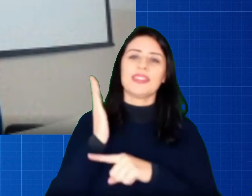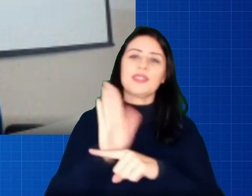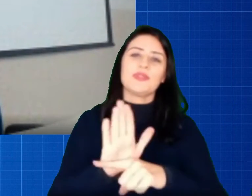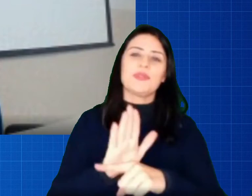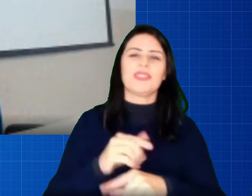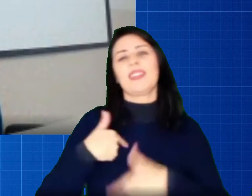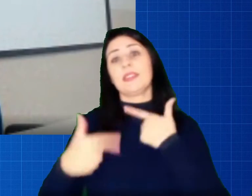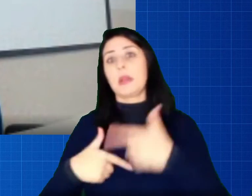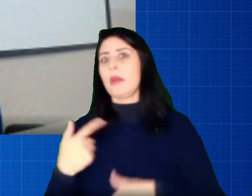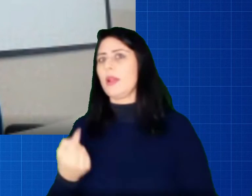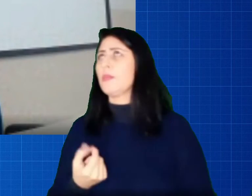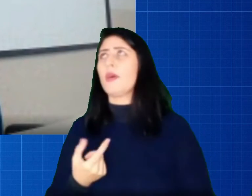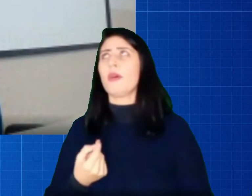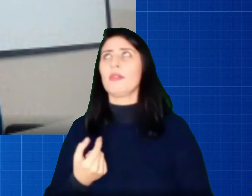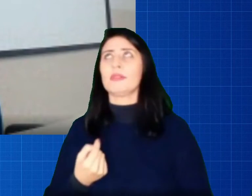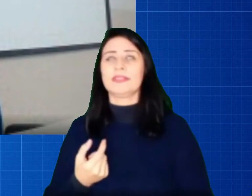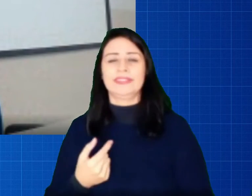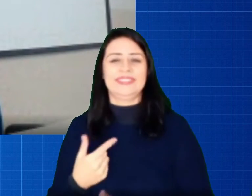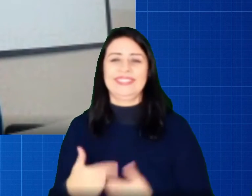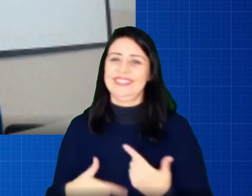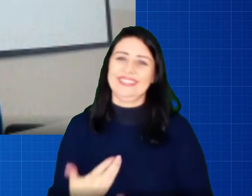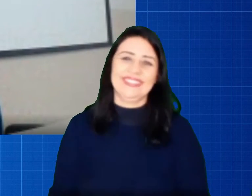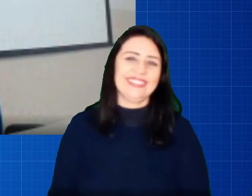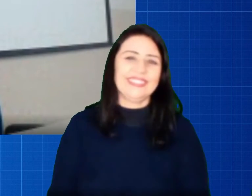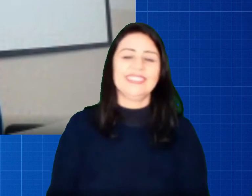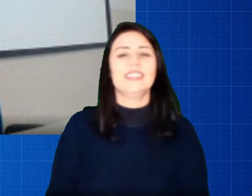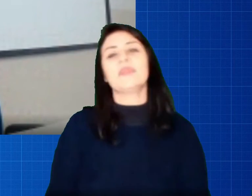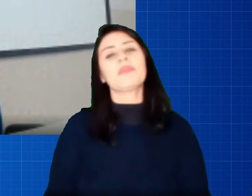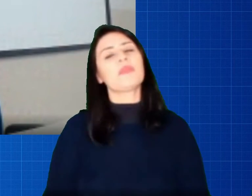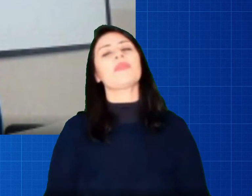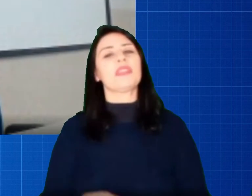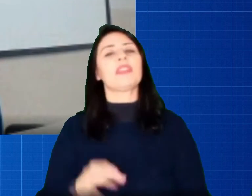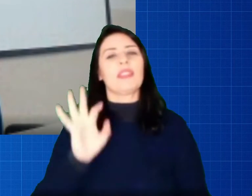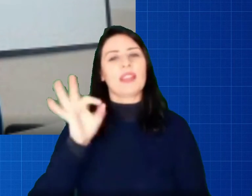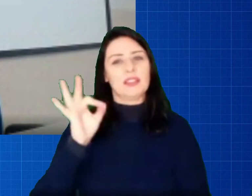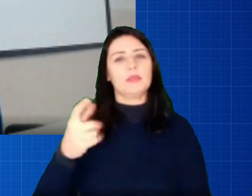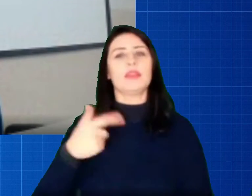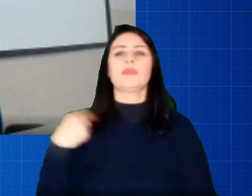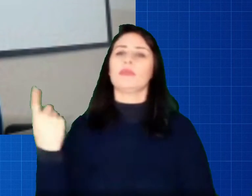aí. Quase não temos trabalho, mas.